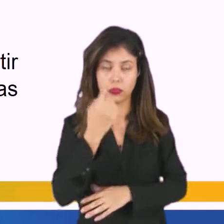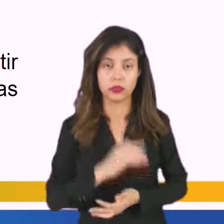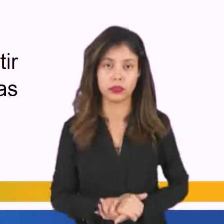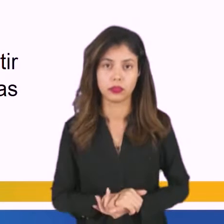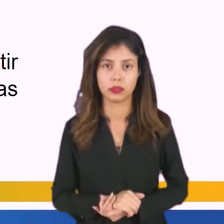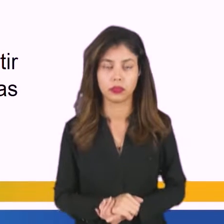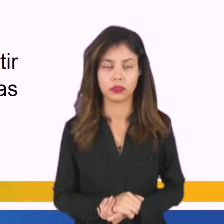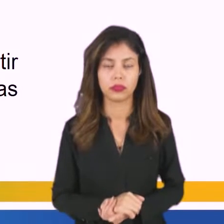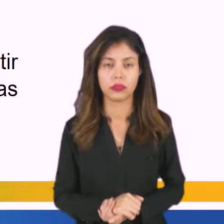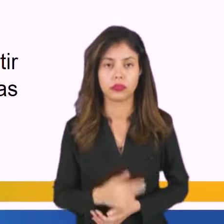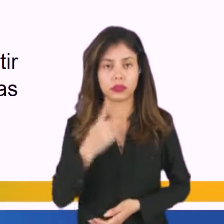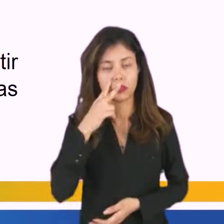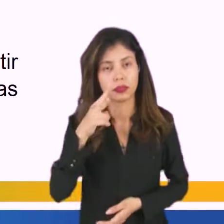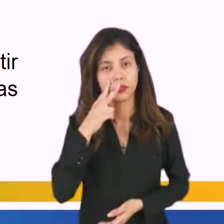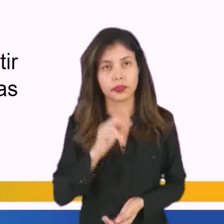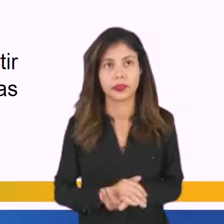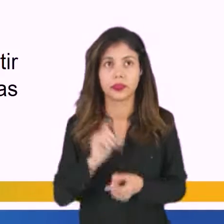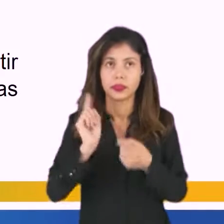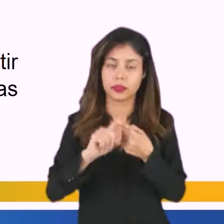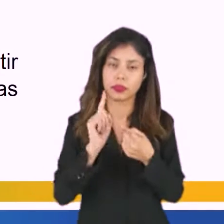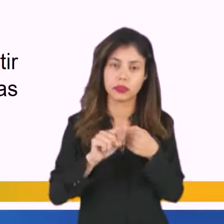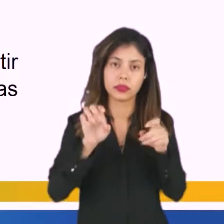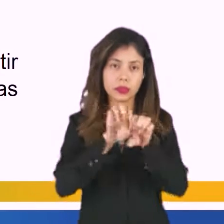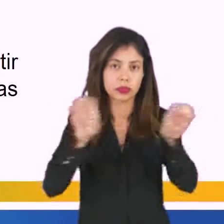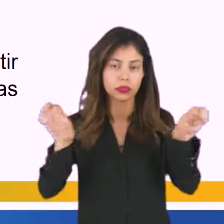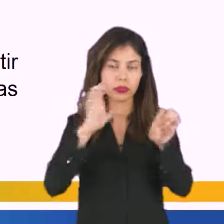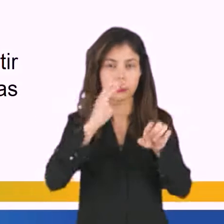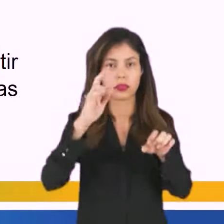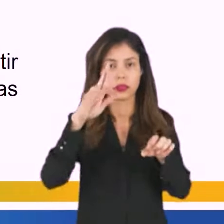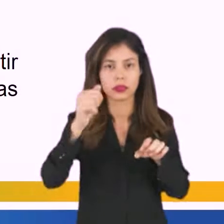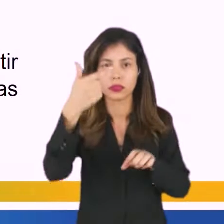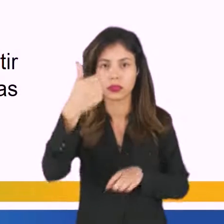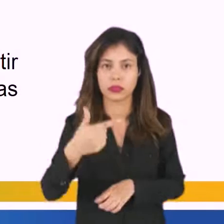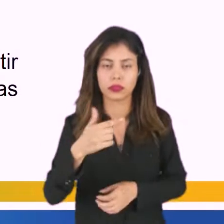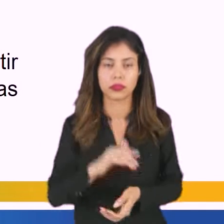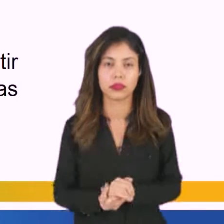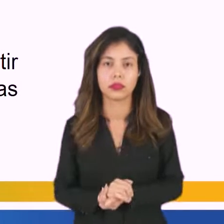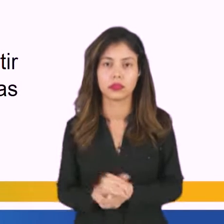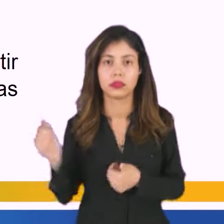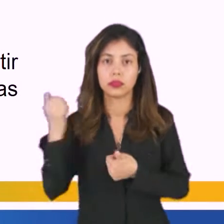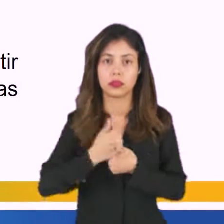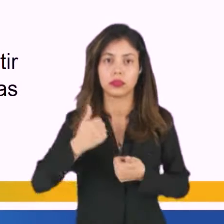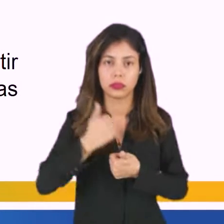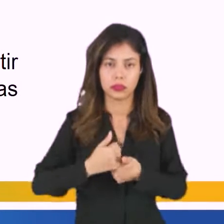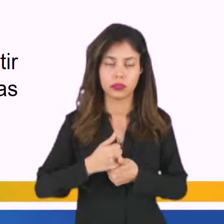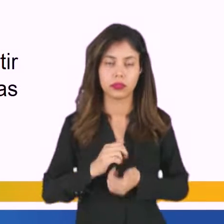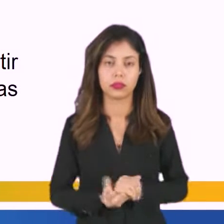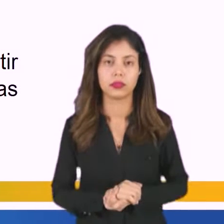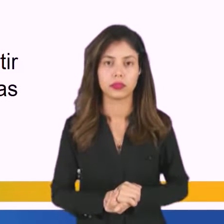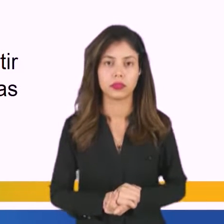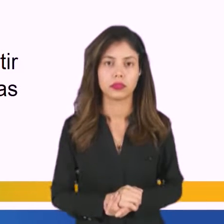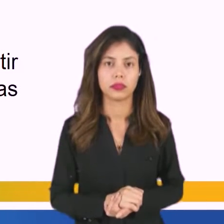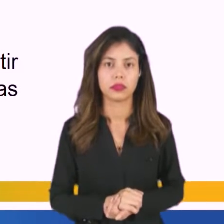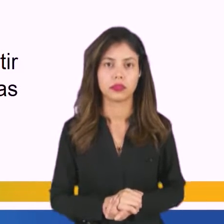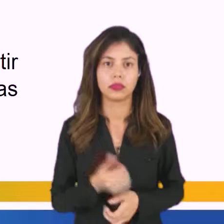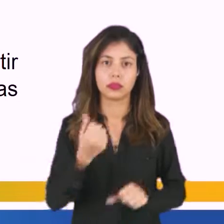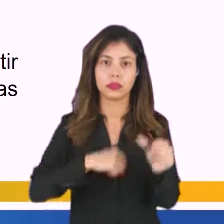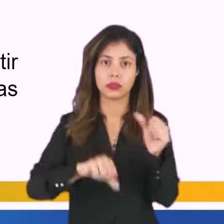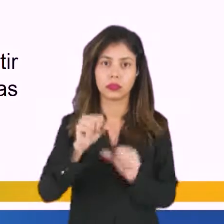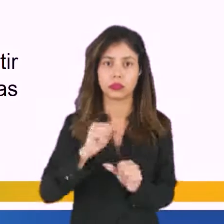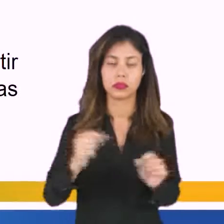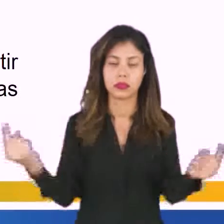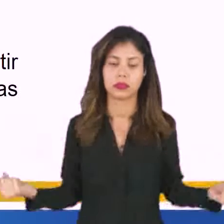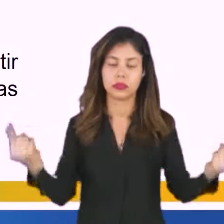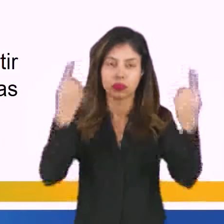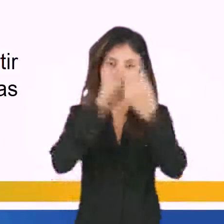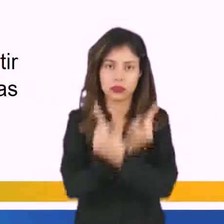1. E vejam que na primeira equação o coeficiente é 2. Então nós vamos substituir, ou nós vamos trocar